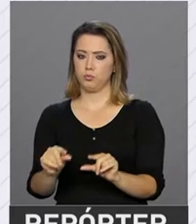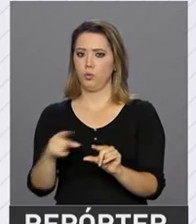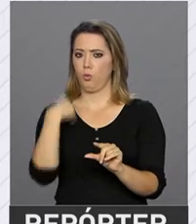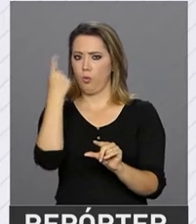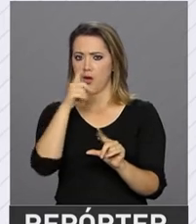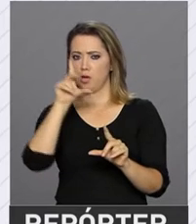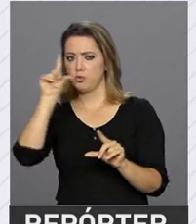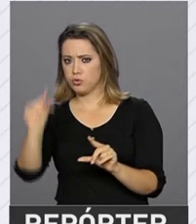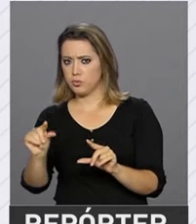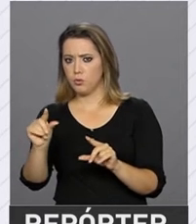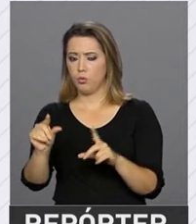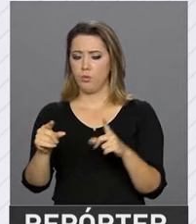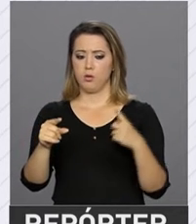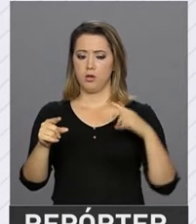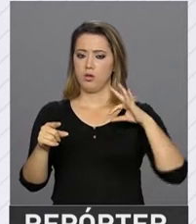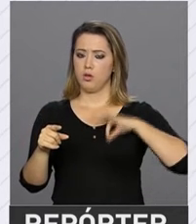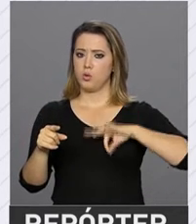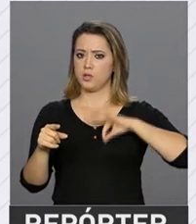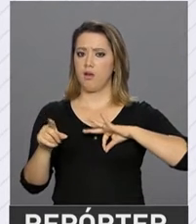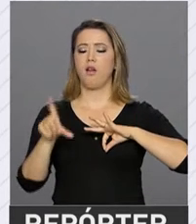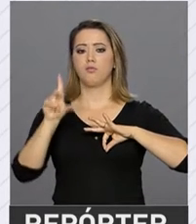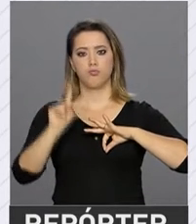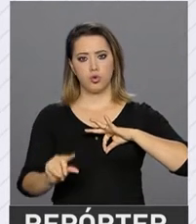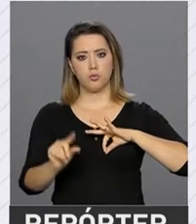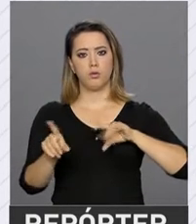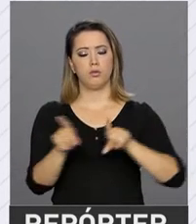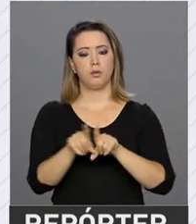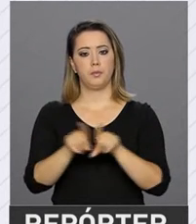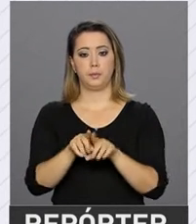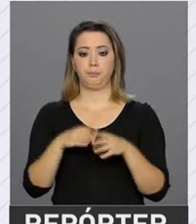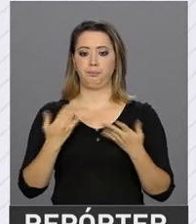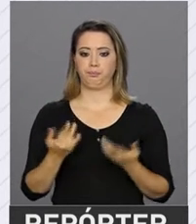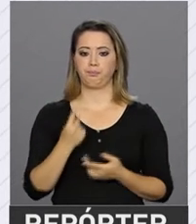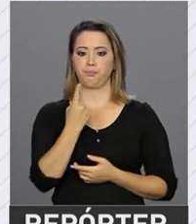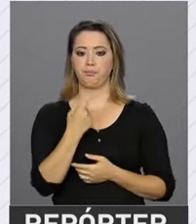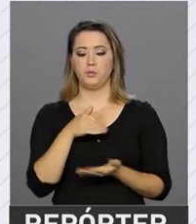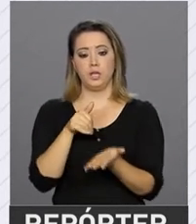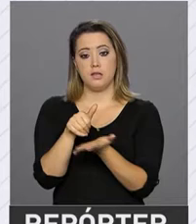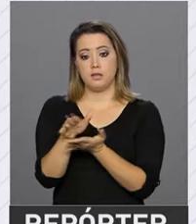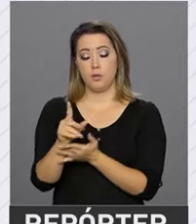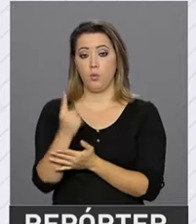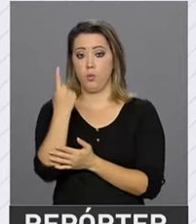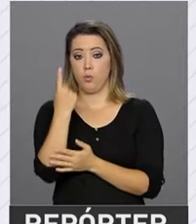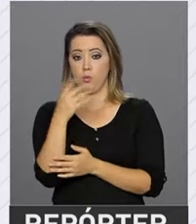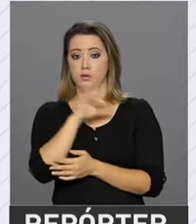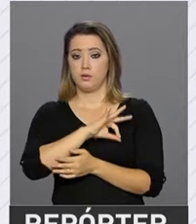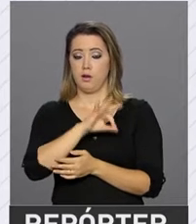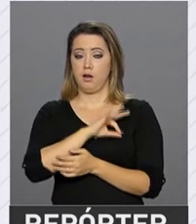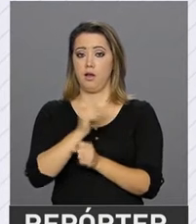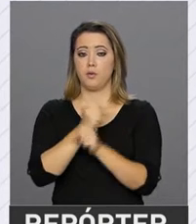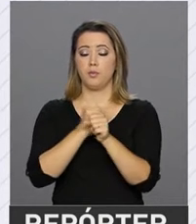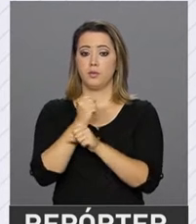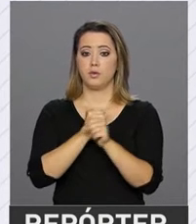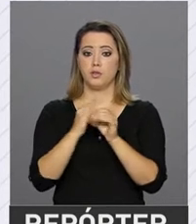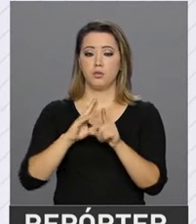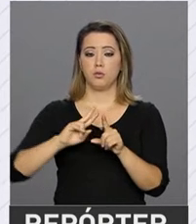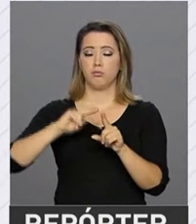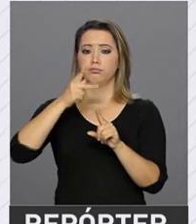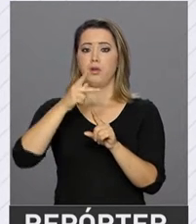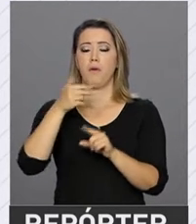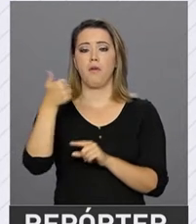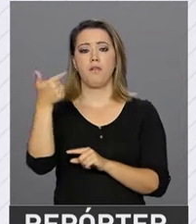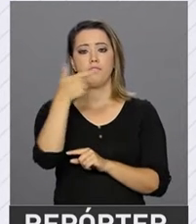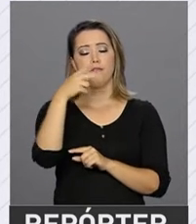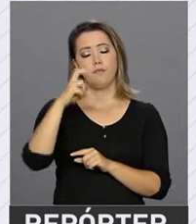caso da demissão voluntária o servidor vai ter o direito a um salário por ano de trabalho acrescido de